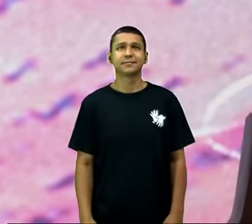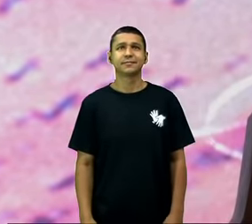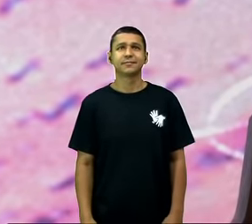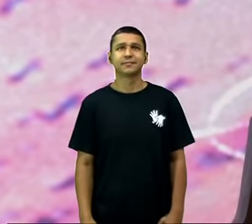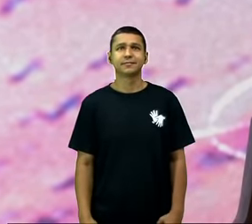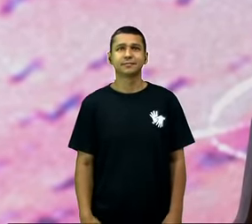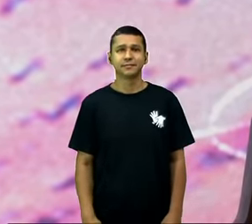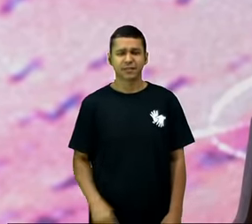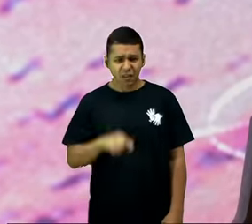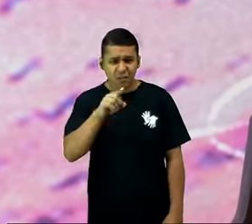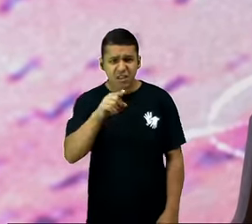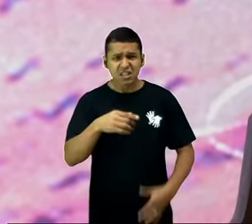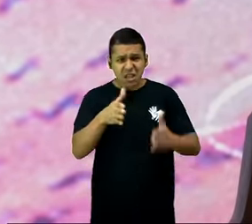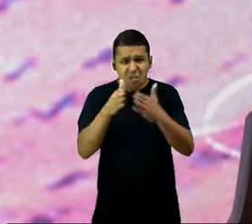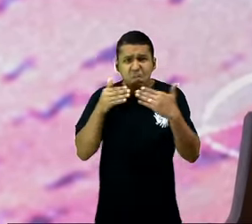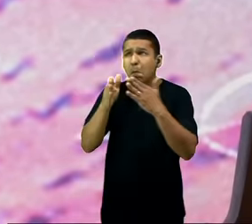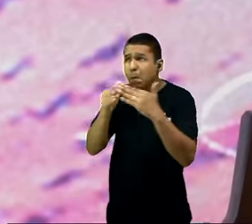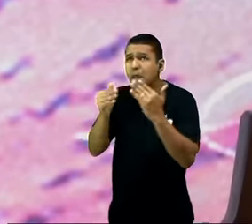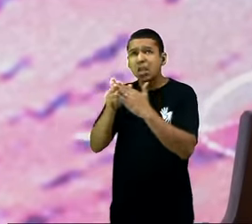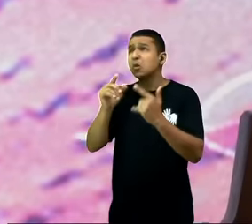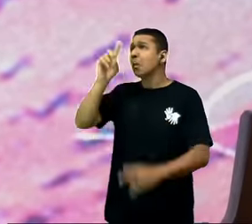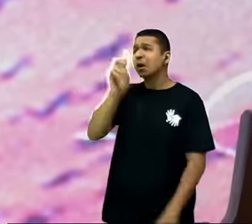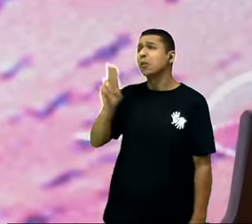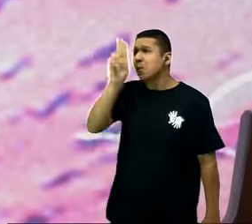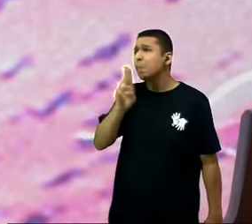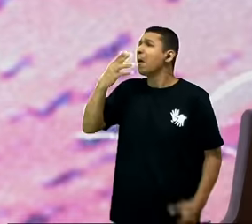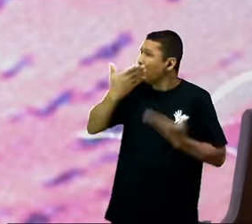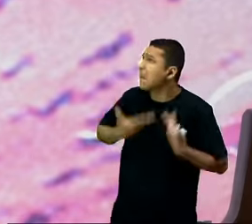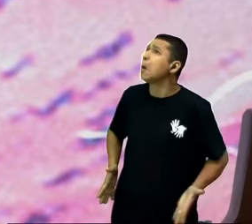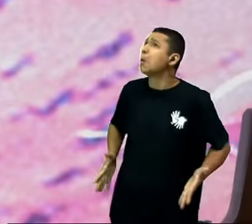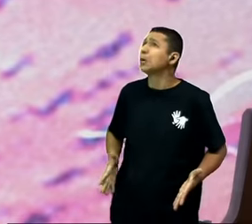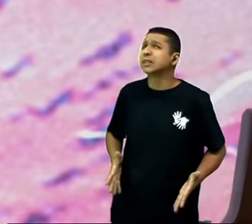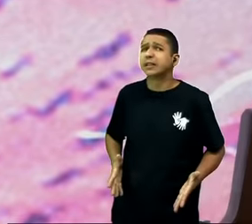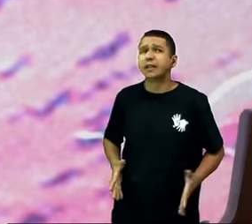Você tanto pediu para Deus te usar, Deus está te usando, e você está mais frio, mais cansado.